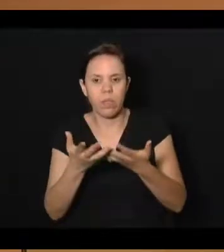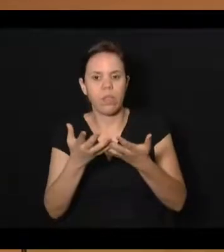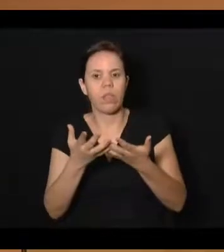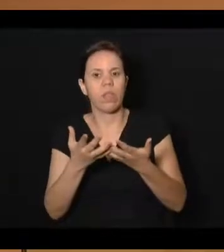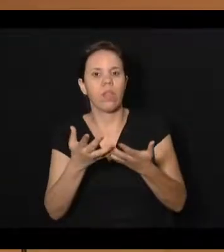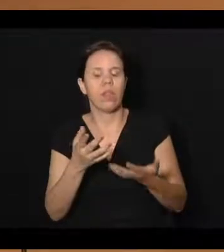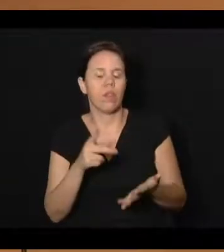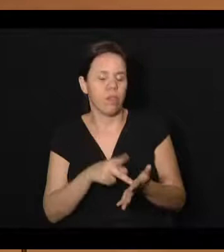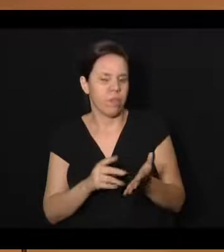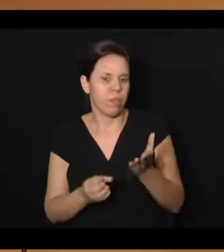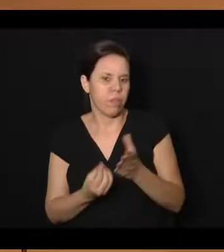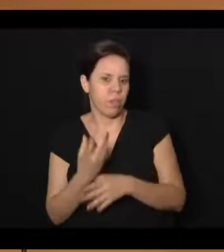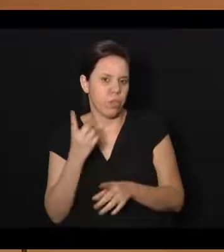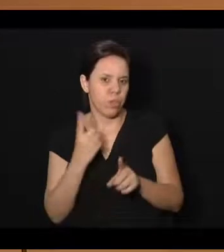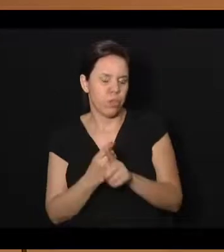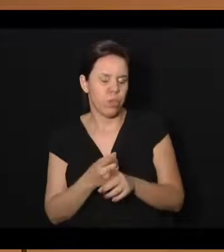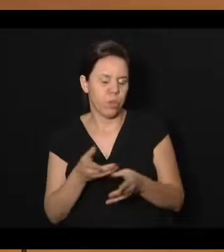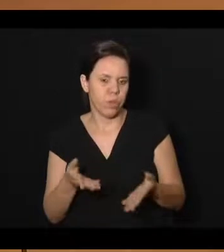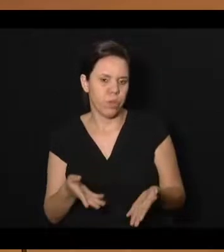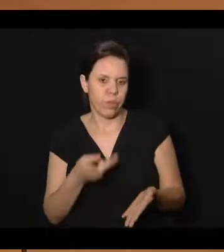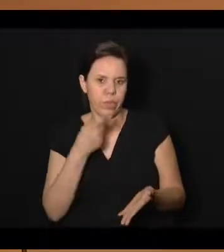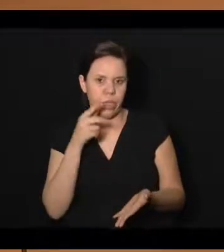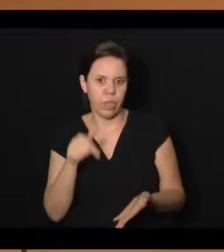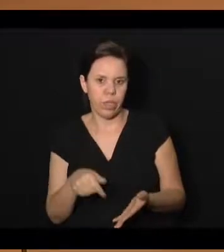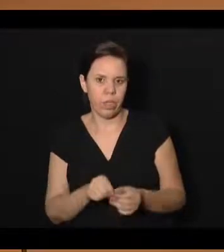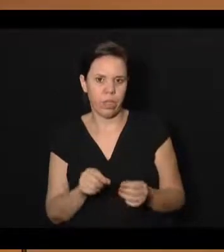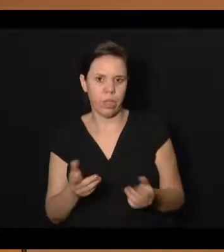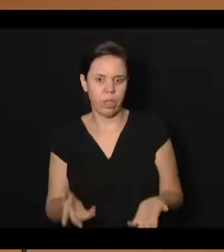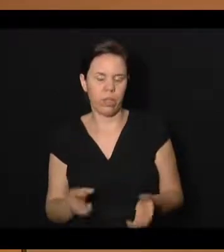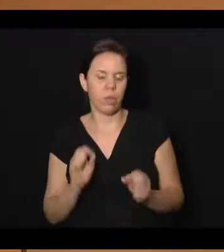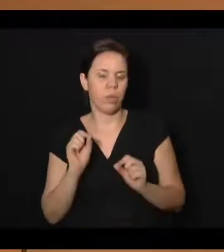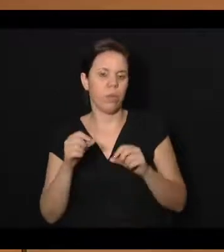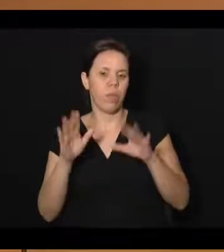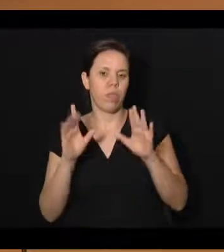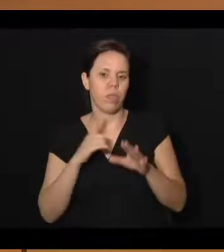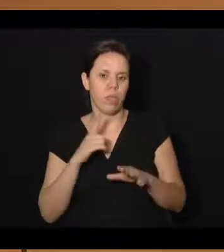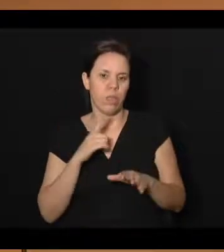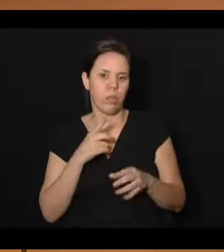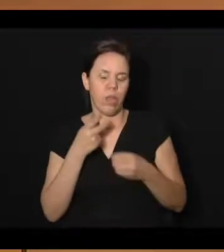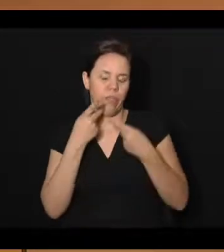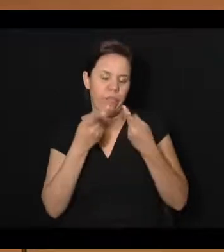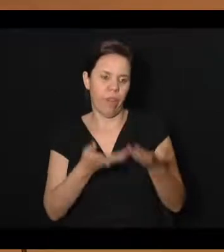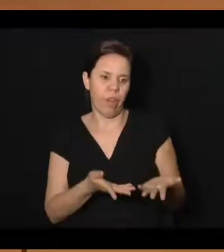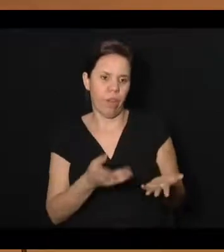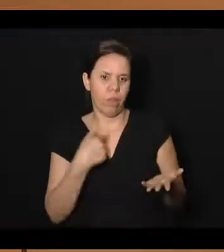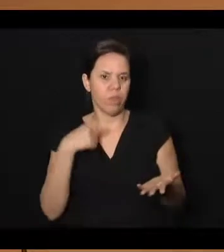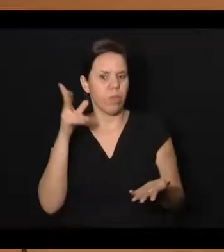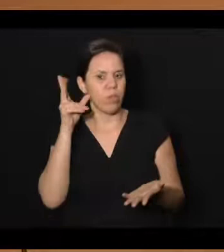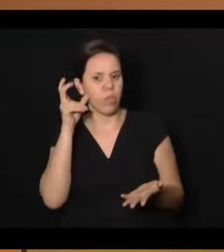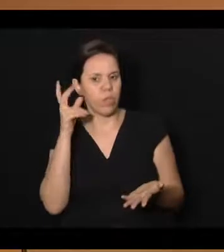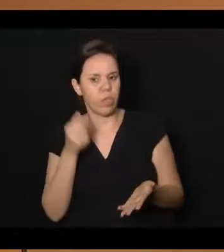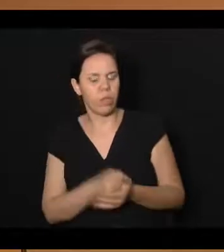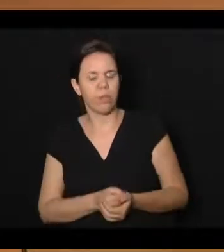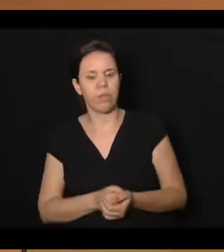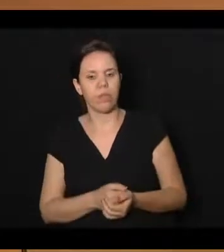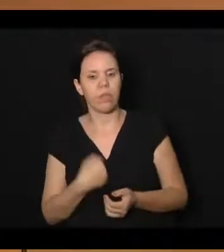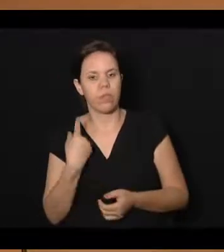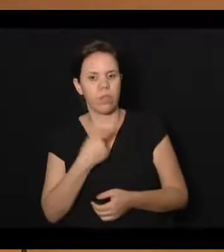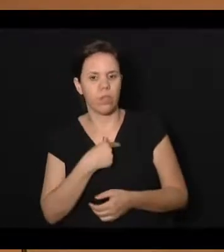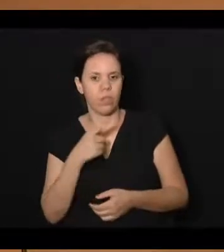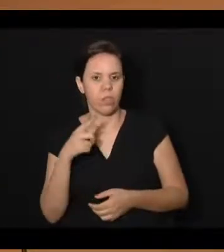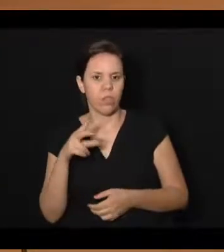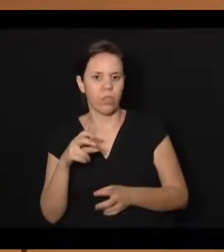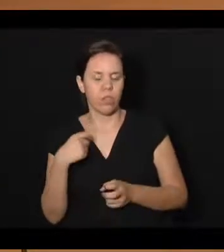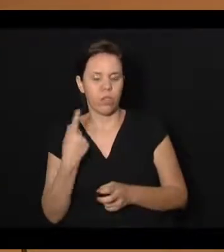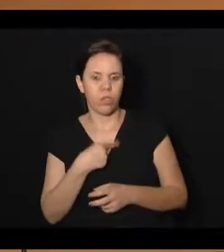tudo isso mesmo foi quando colocado aqui né o que mais tem pedras palavra então precisamos ouvir nosso papel é de